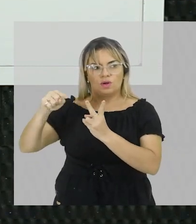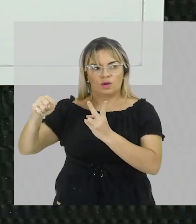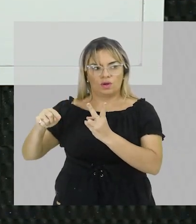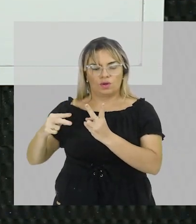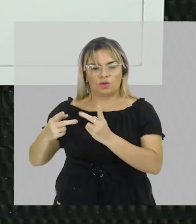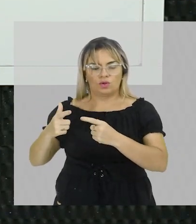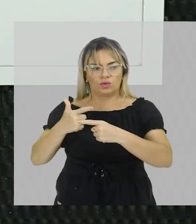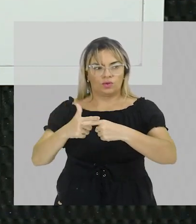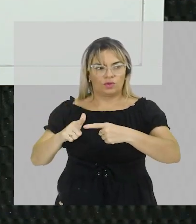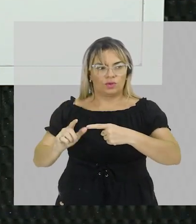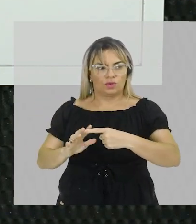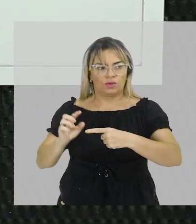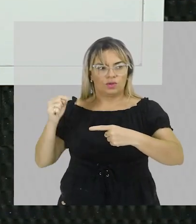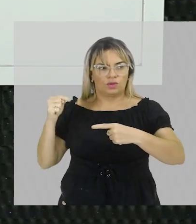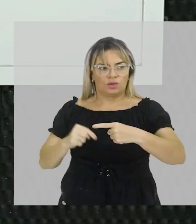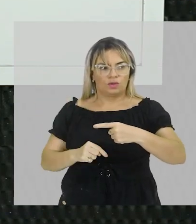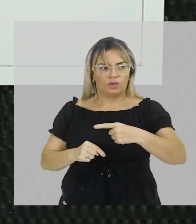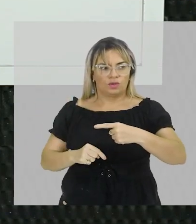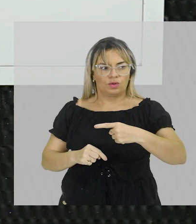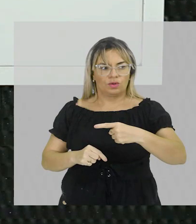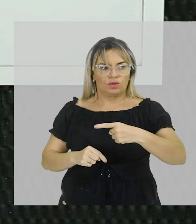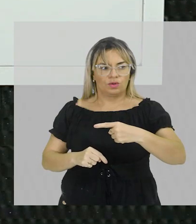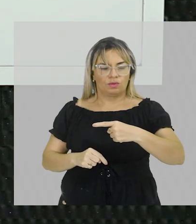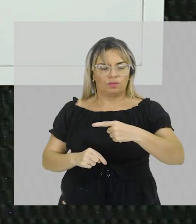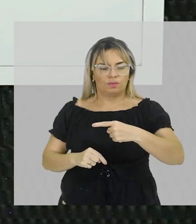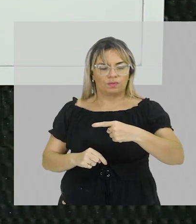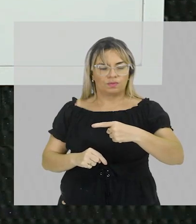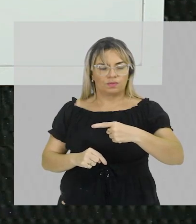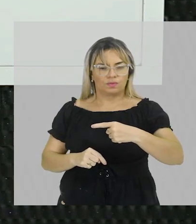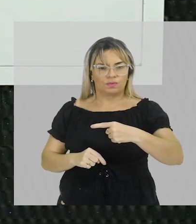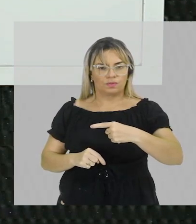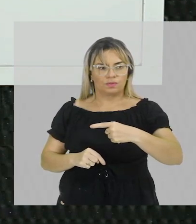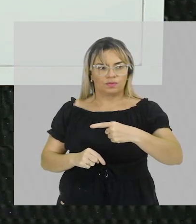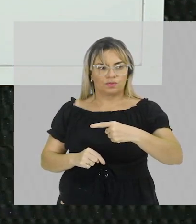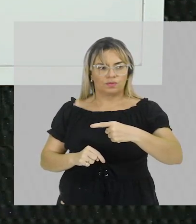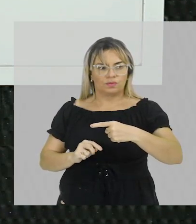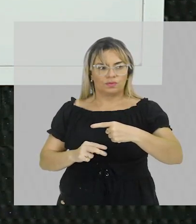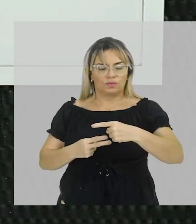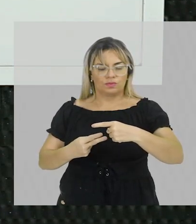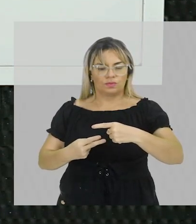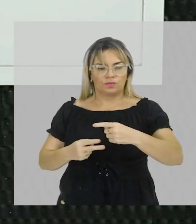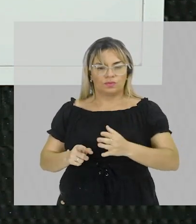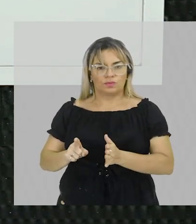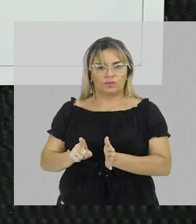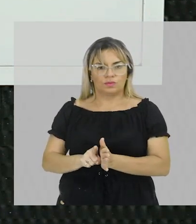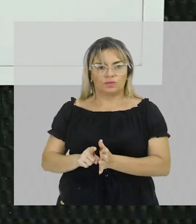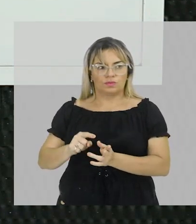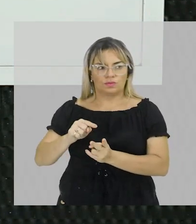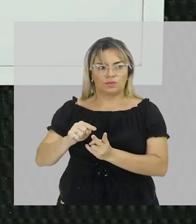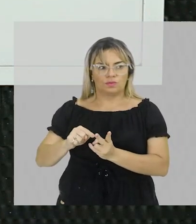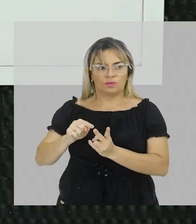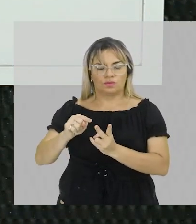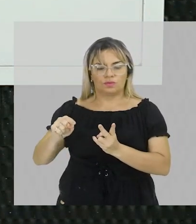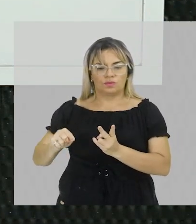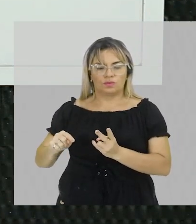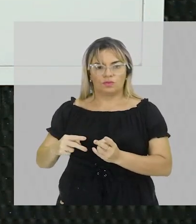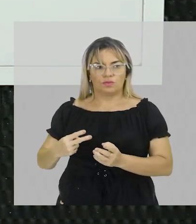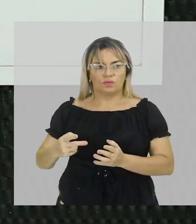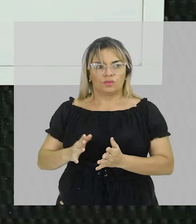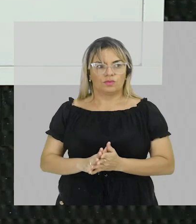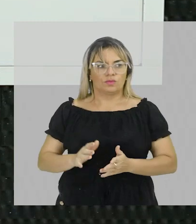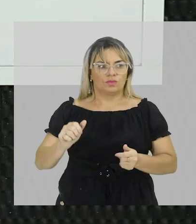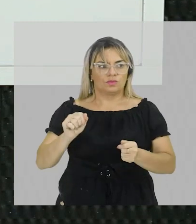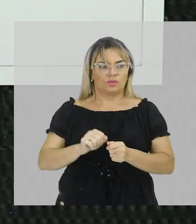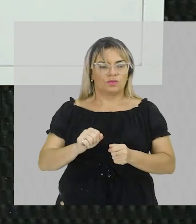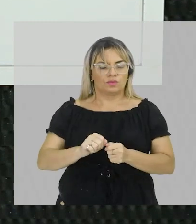por 2 menos raiz de 2. É uma questão simples, né? Aí, turma, o que a gente tem que fazer? A gente tem